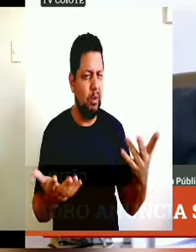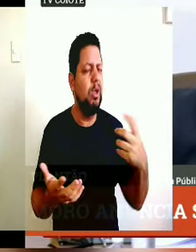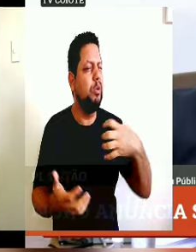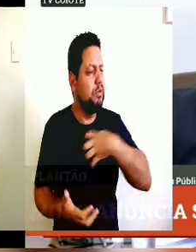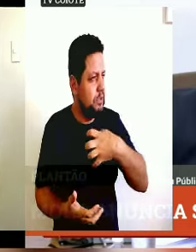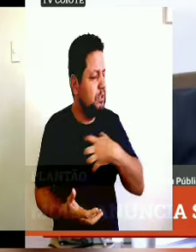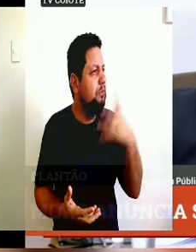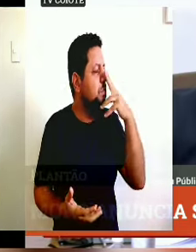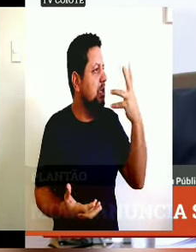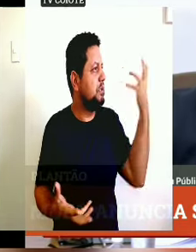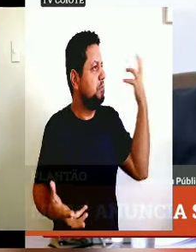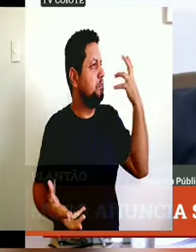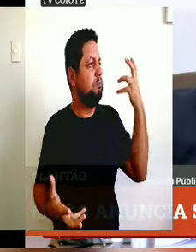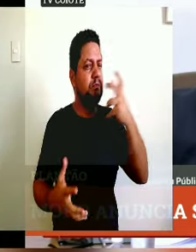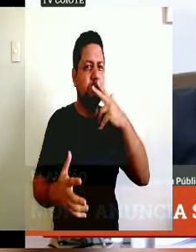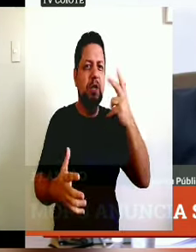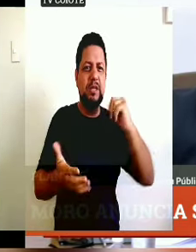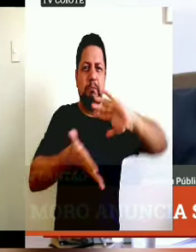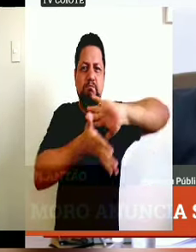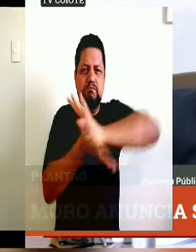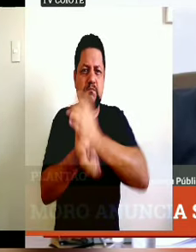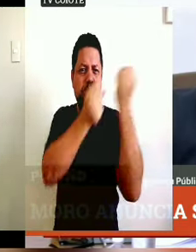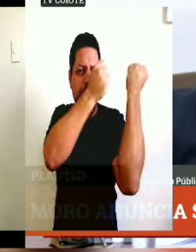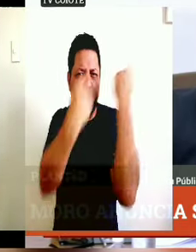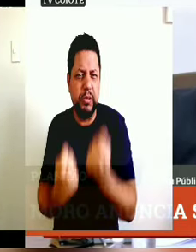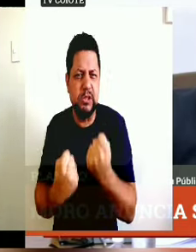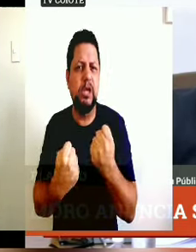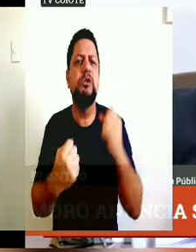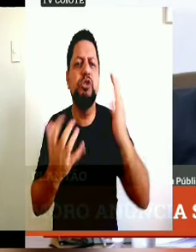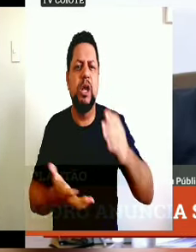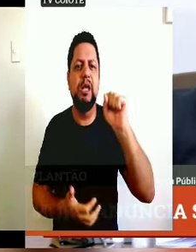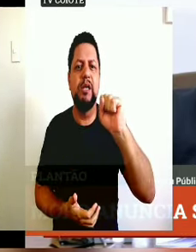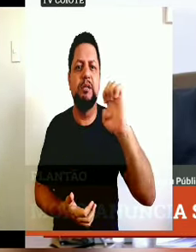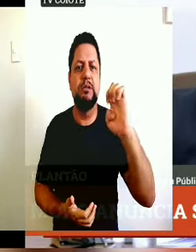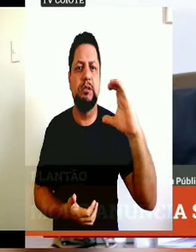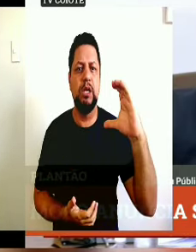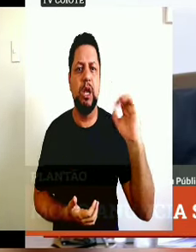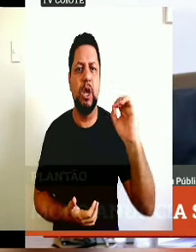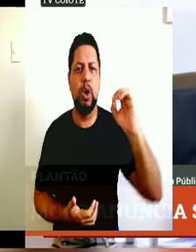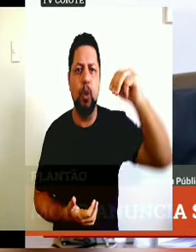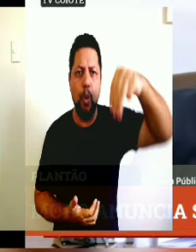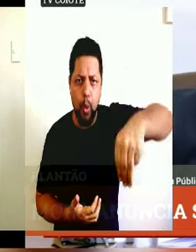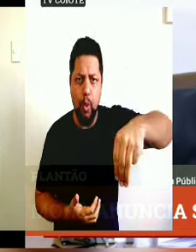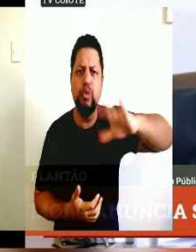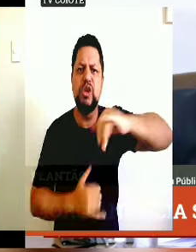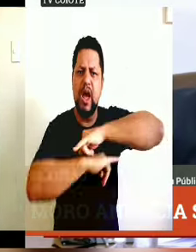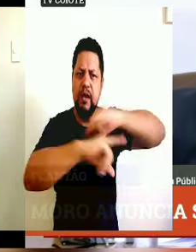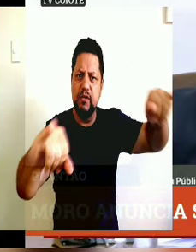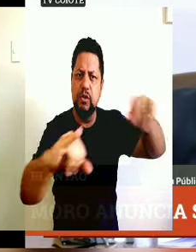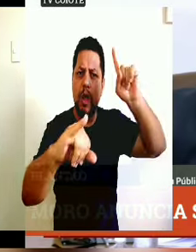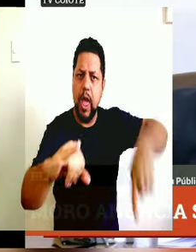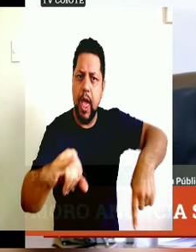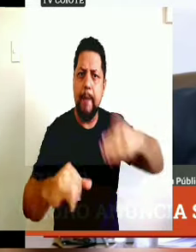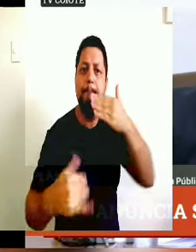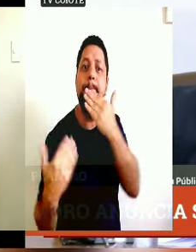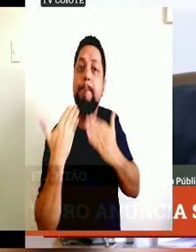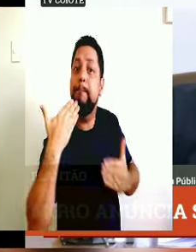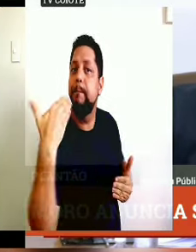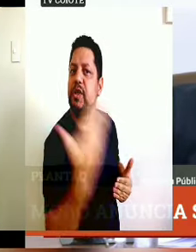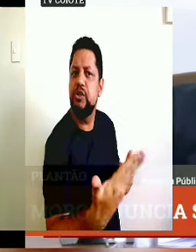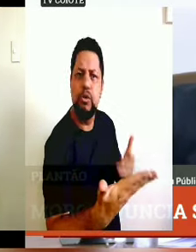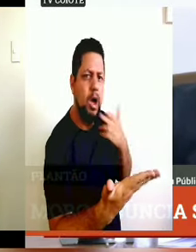ofensivo. Vi que depois a CECOM afirmou que houve essa exoneração a pedido, mas isso